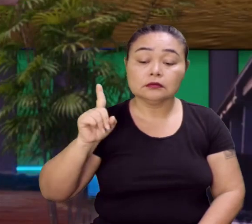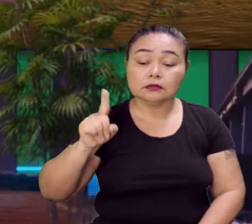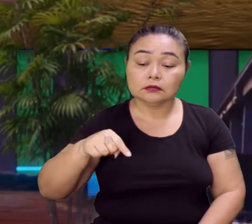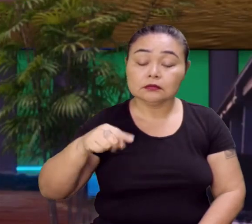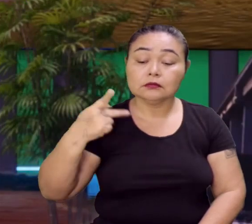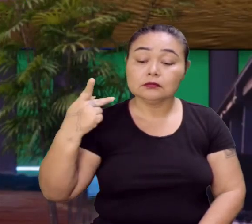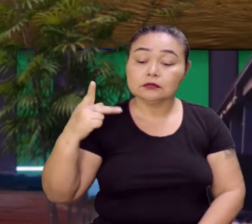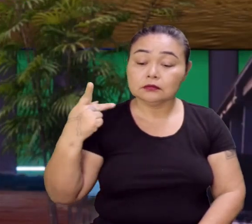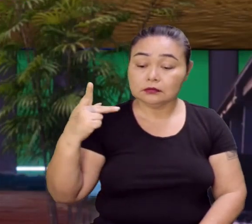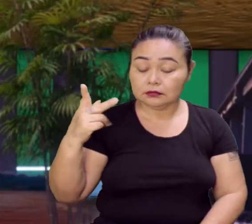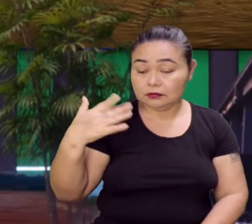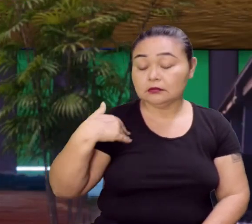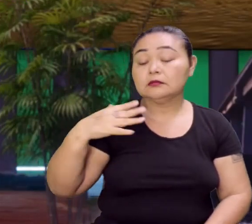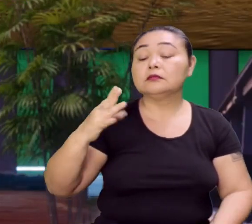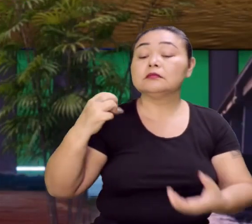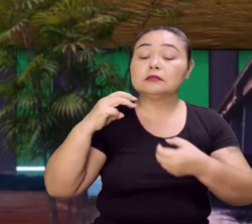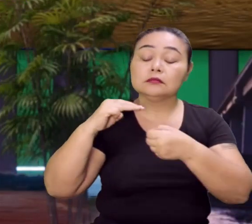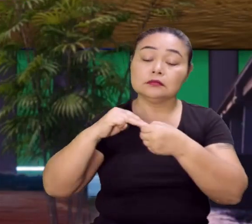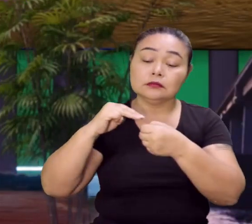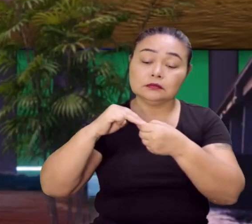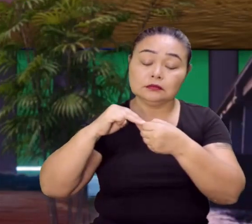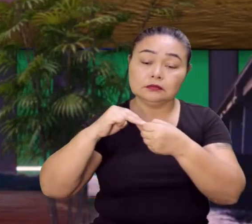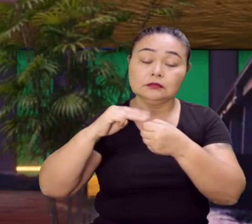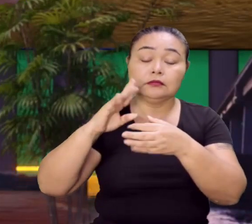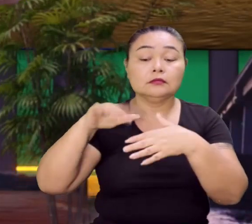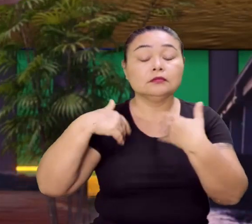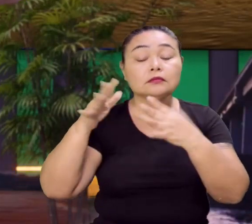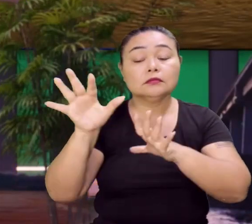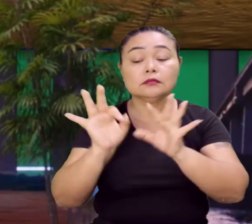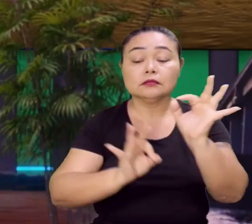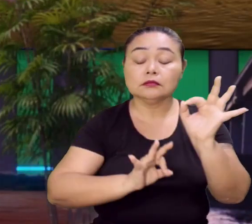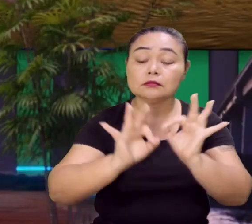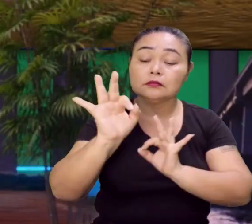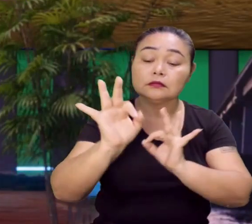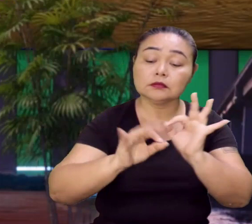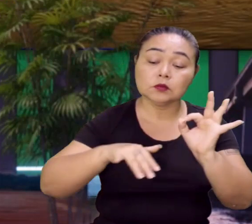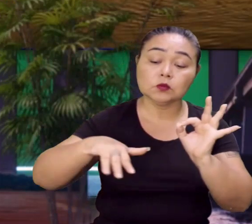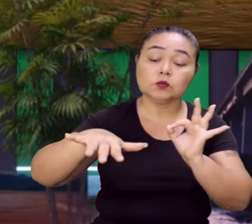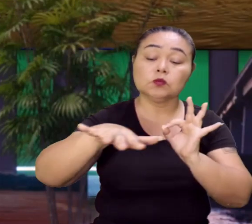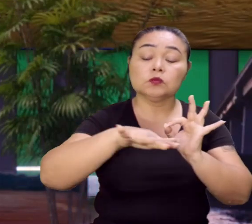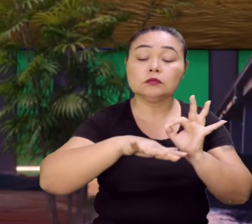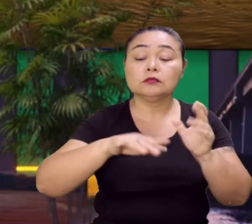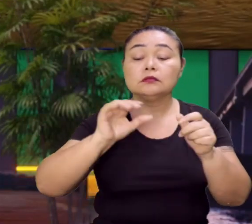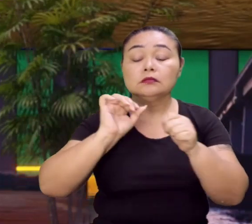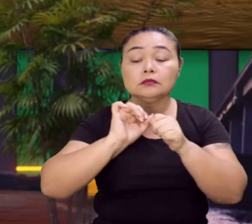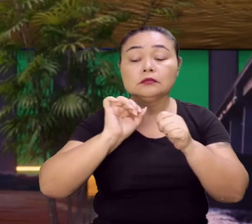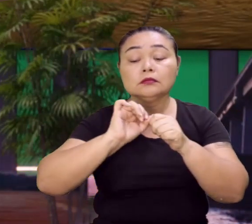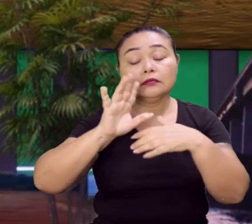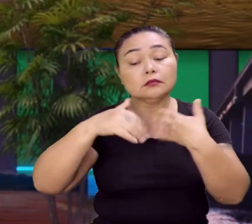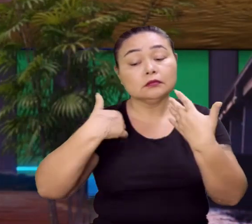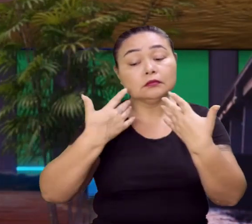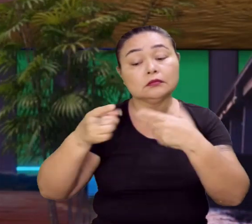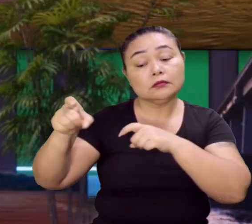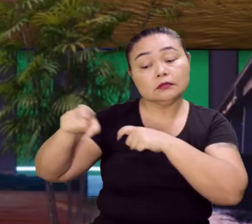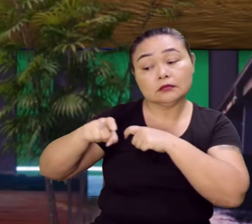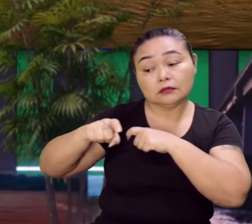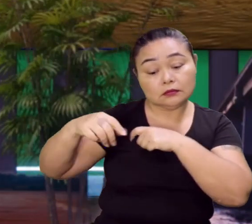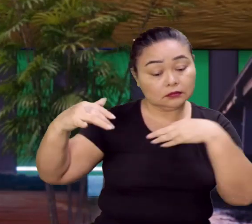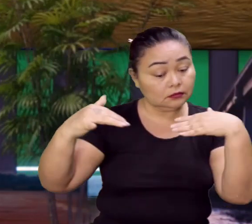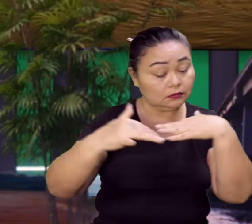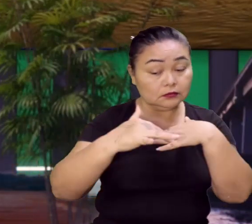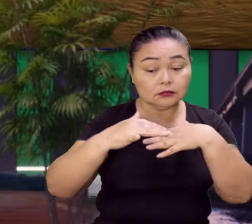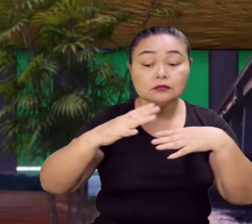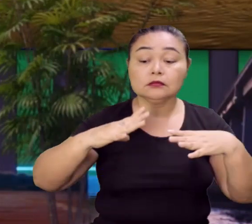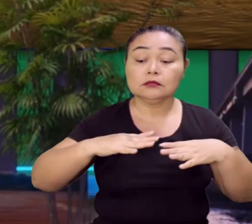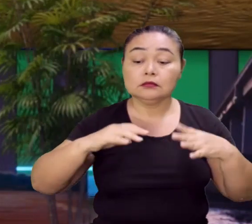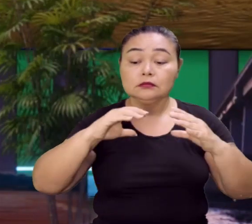daquele determinado município. Então, o município ele é formado pela parte urbana e pela parte rural, mas